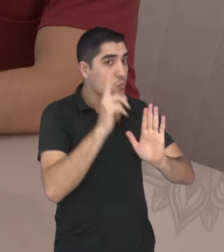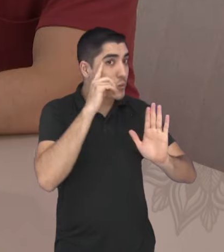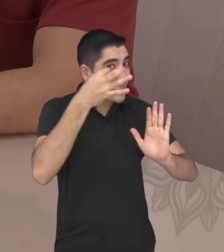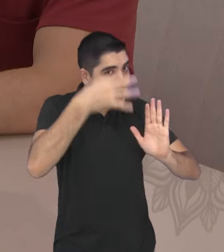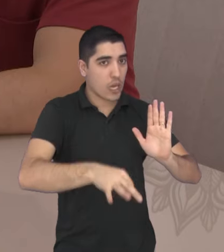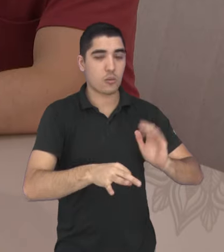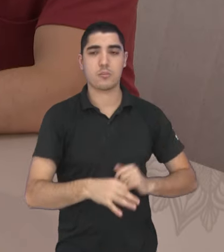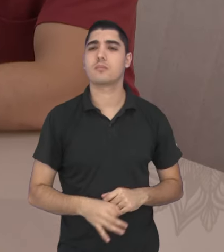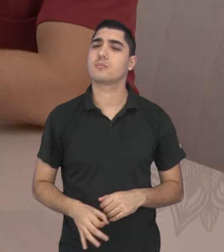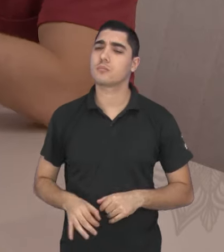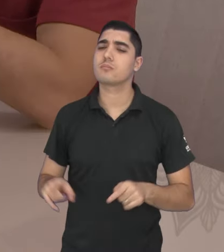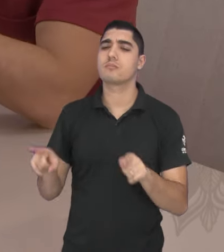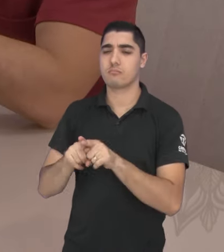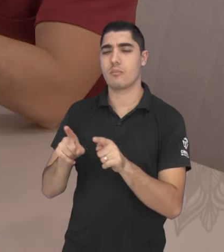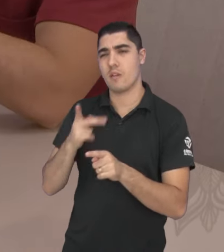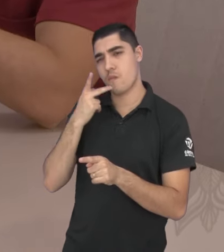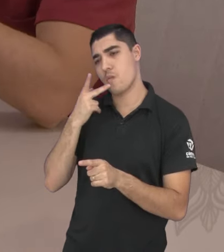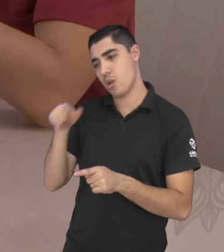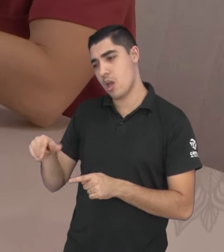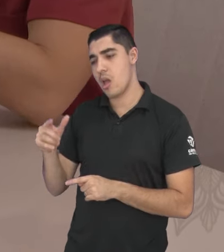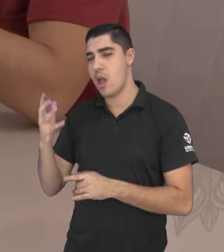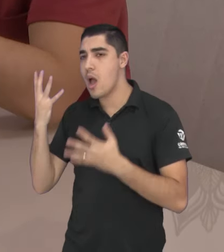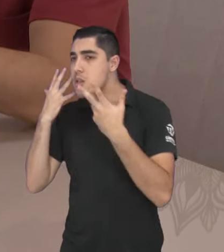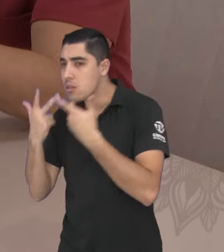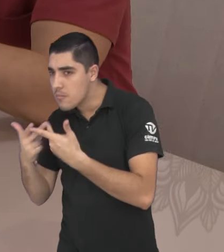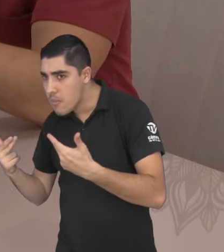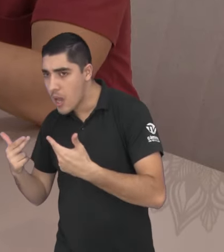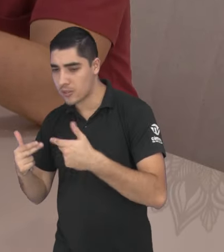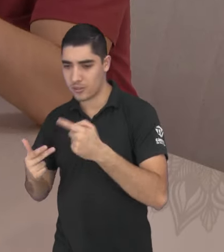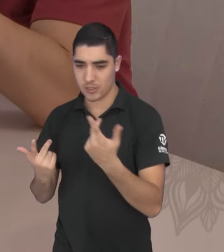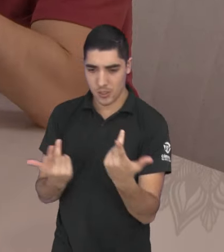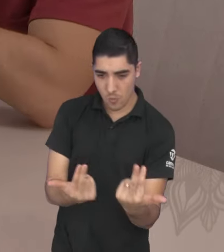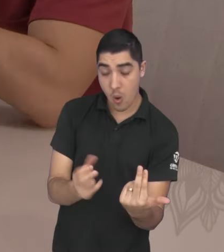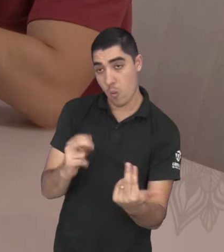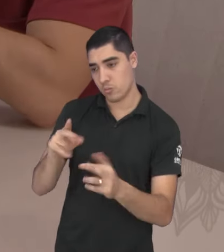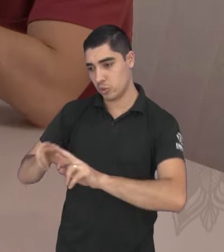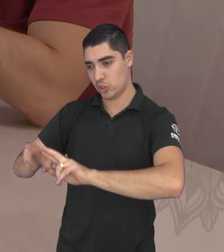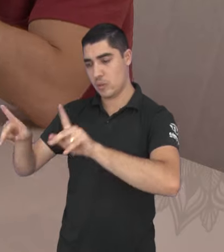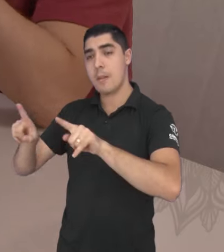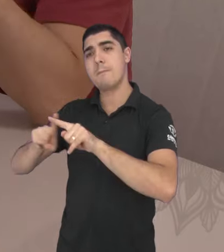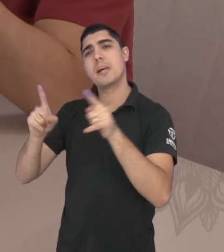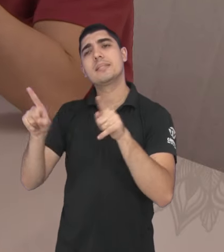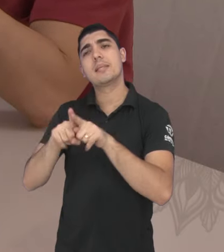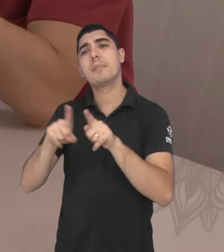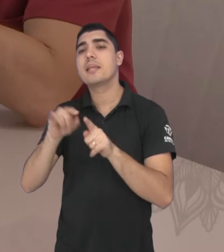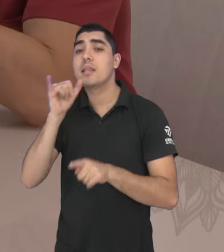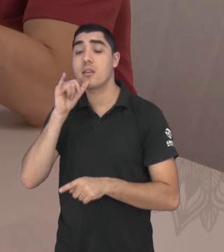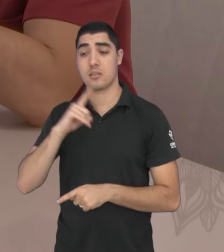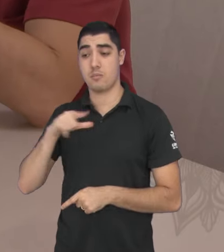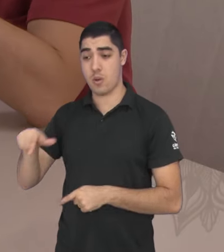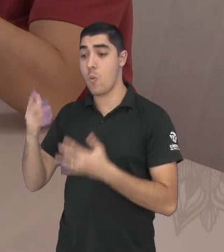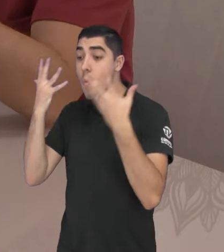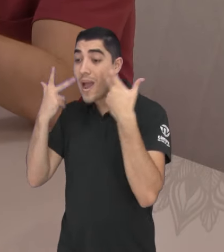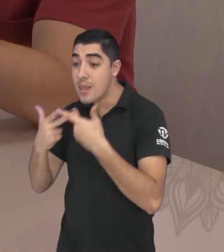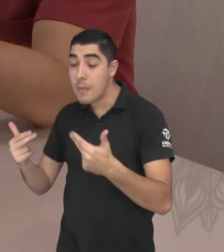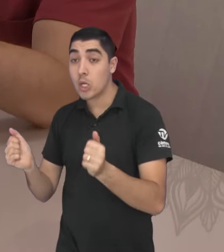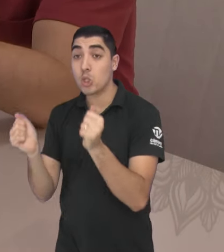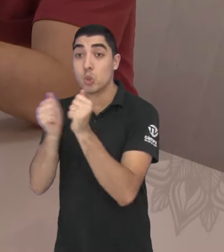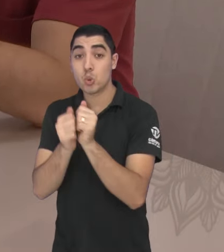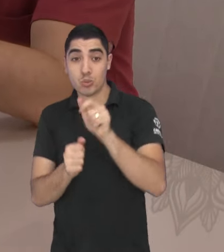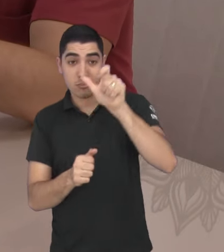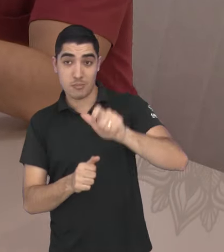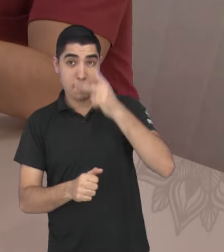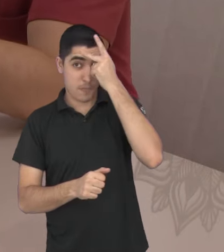está falando muito de relação pet-pet, da mesma espécie ou diferentes. Mas daí tem também a relação dos pets com os